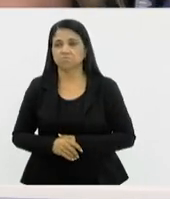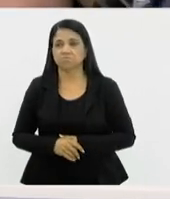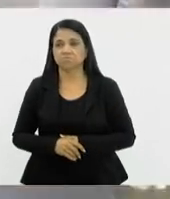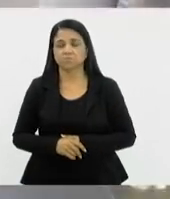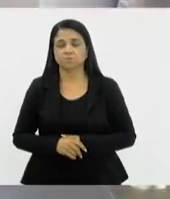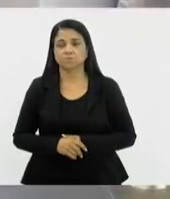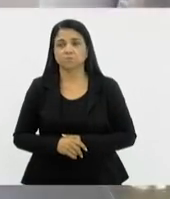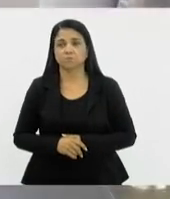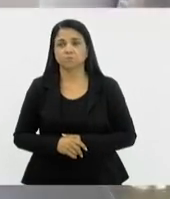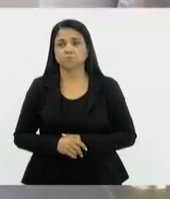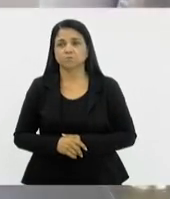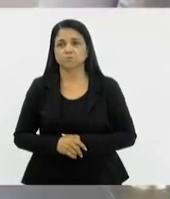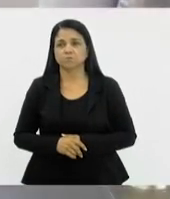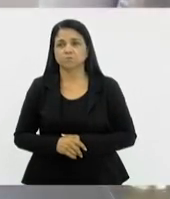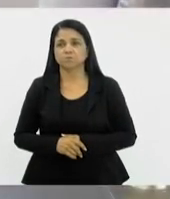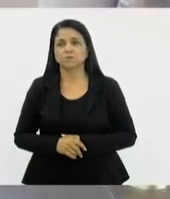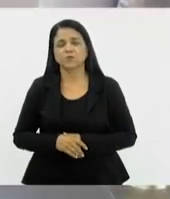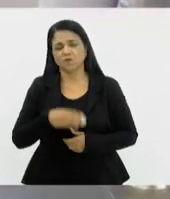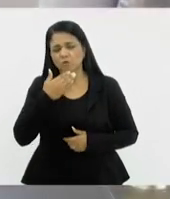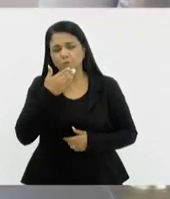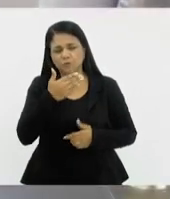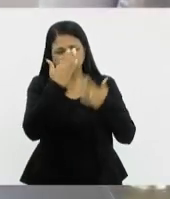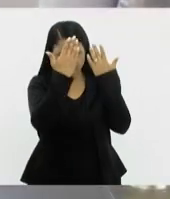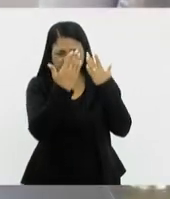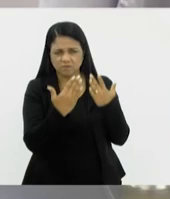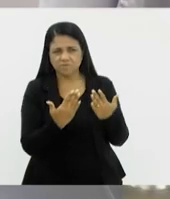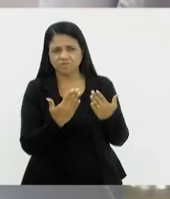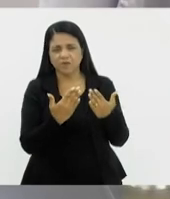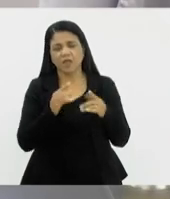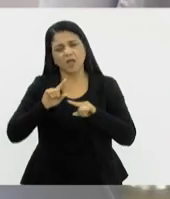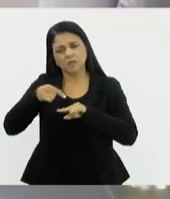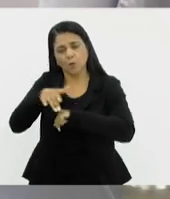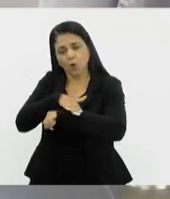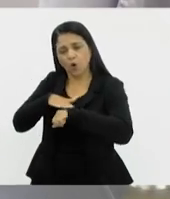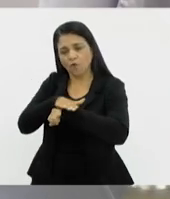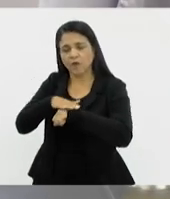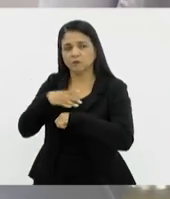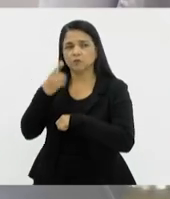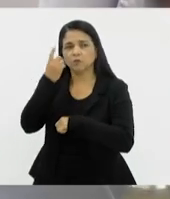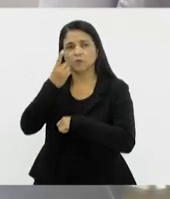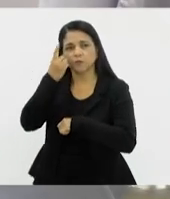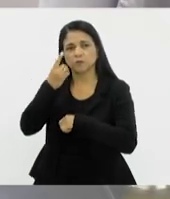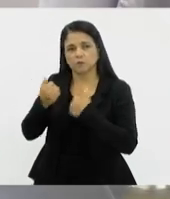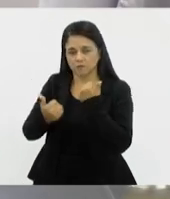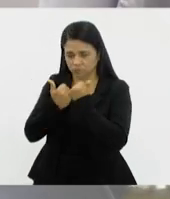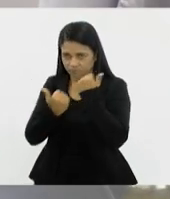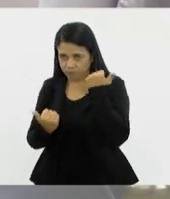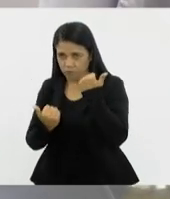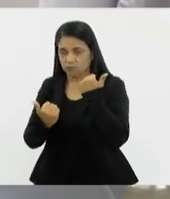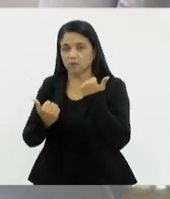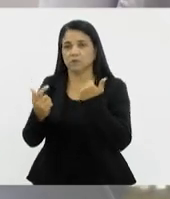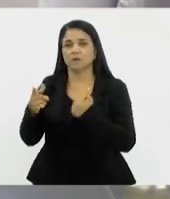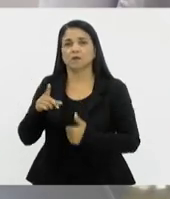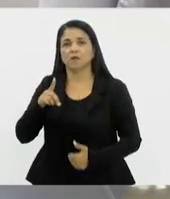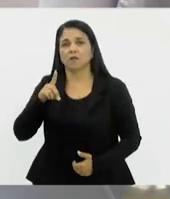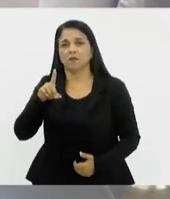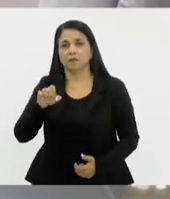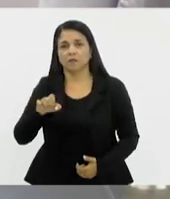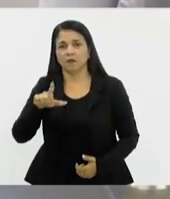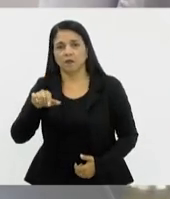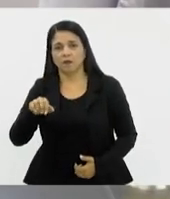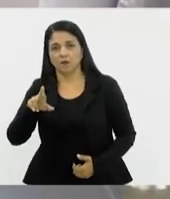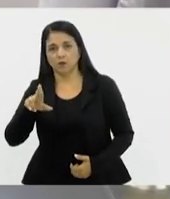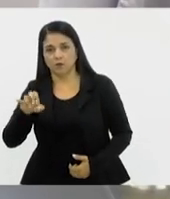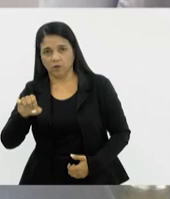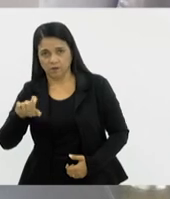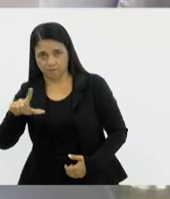Não, de qualquer forma, vou pedir vista, então, que aí depois eu converso com a assessoria do deputado Delaroli. Vou pedir vista, então, do